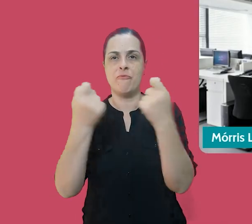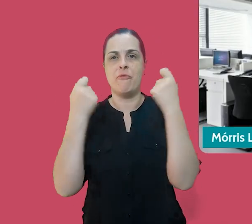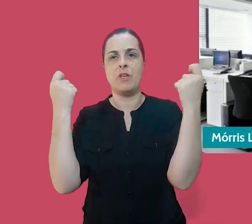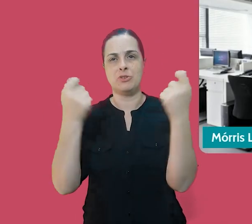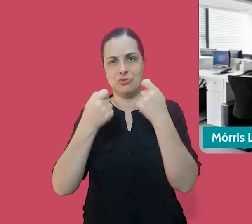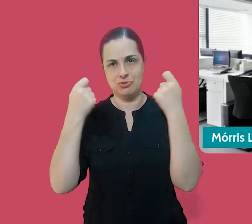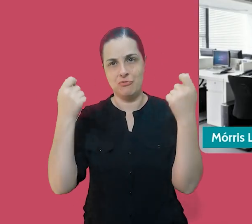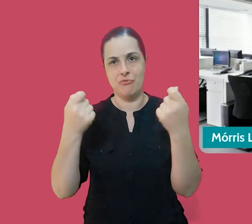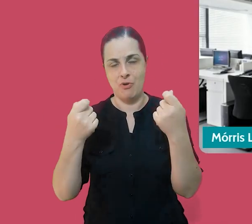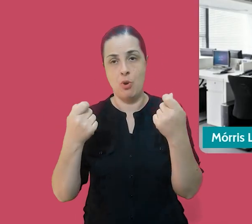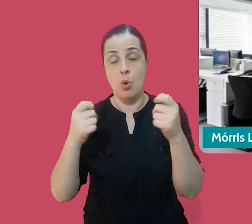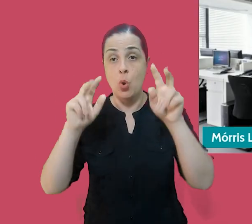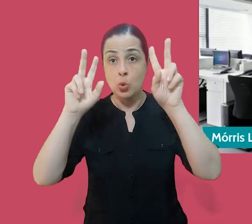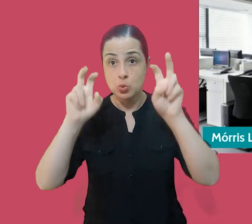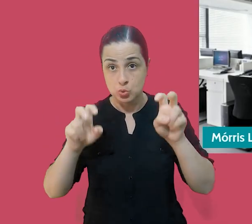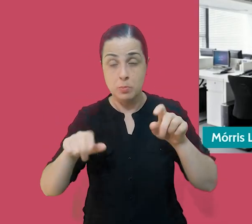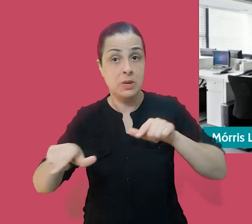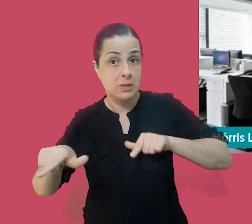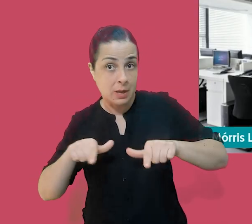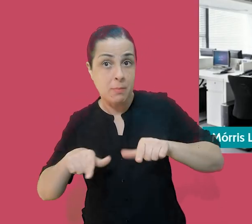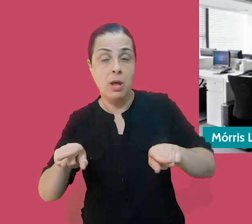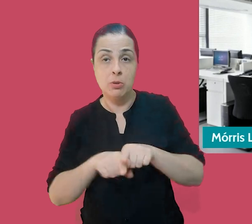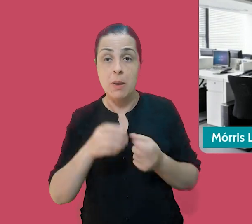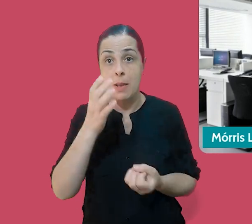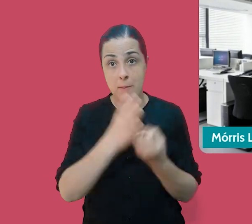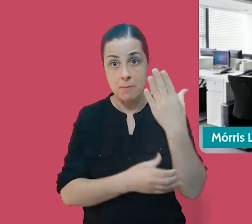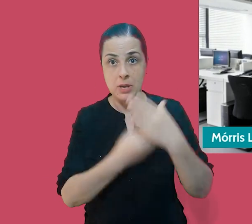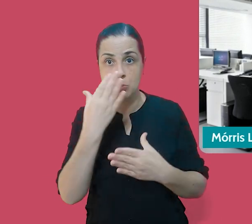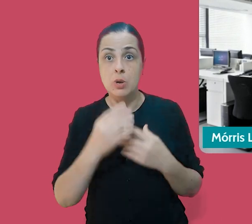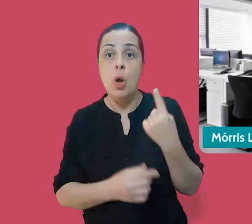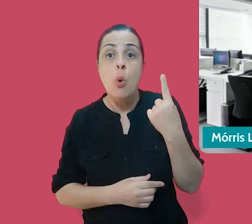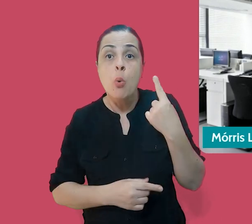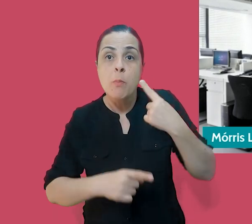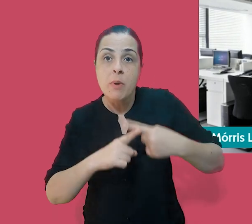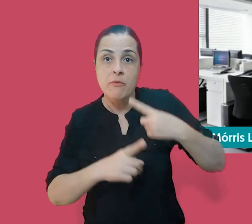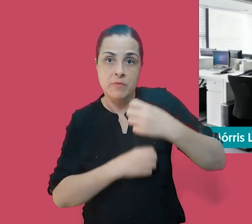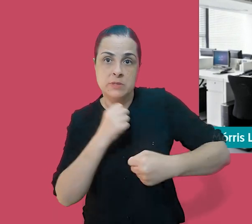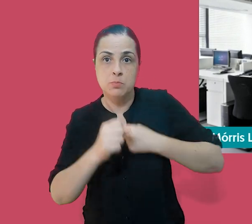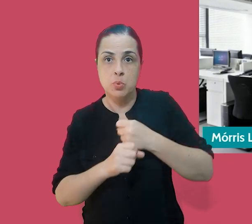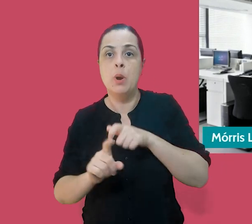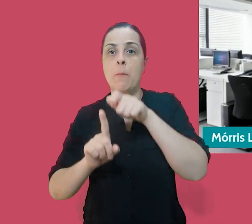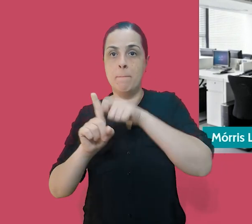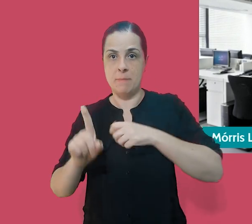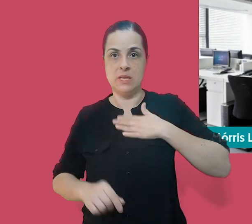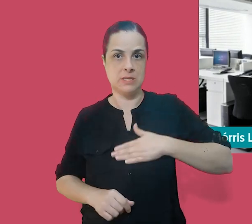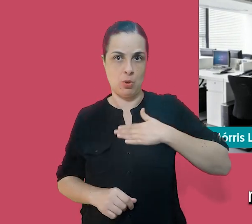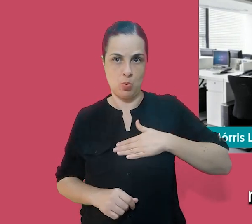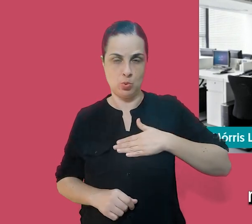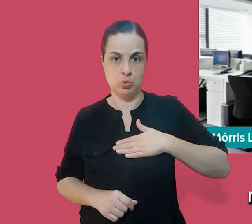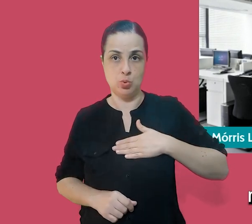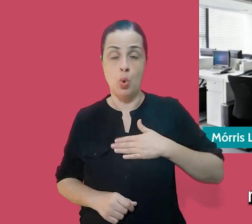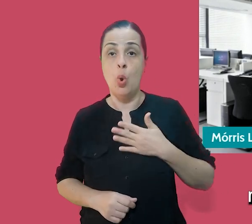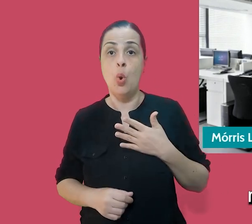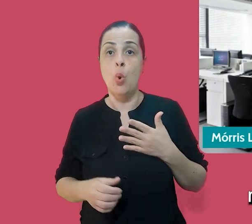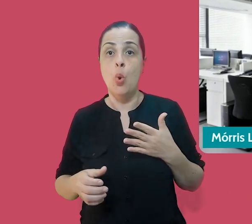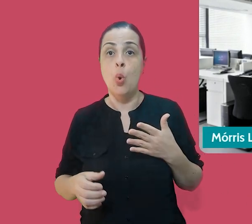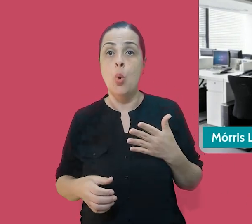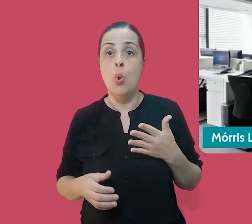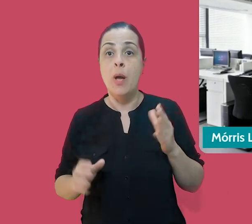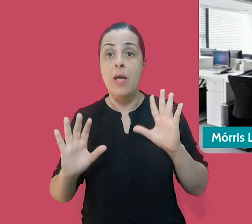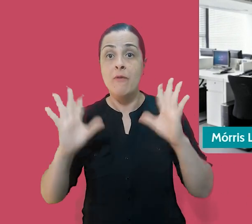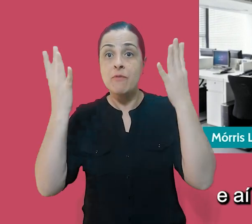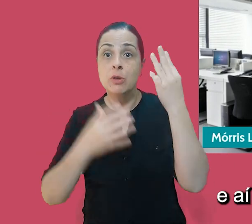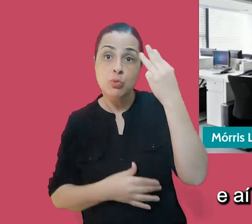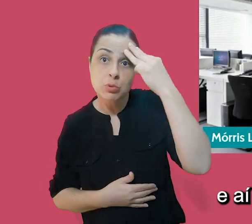de trabalho empreendedorismo 50 mais, que é anual, em agosto, onde são 3 dias, 1.500